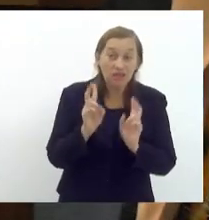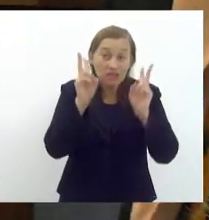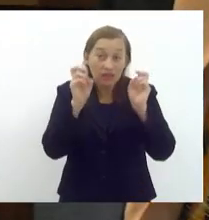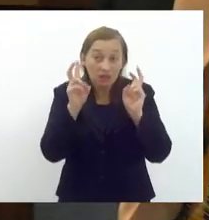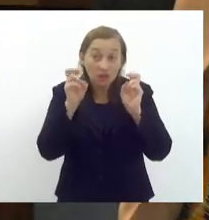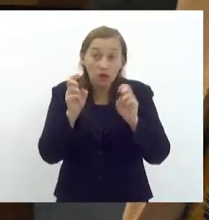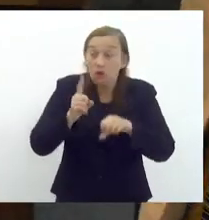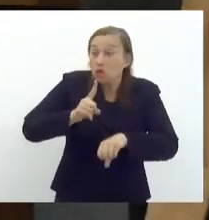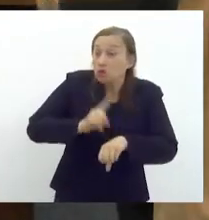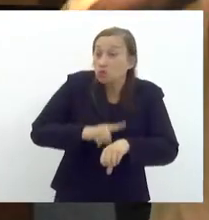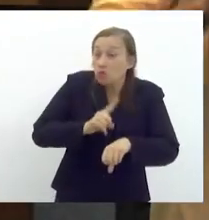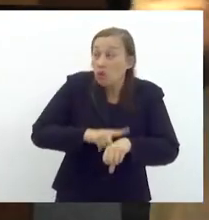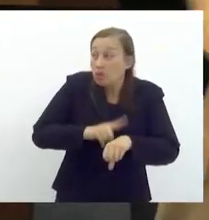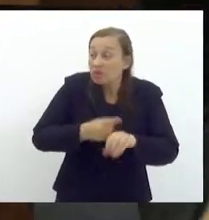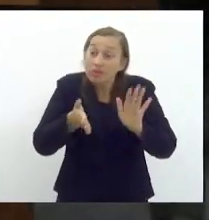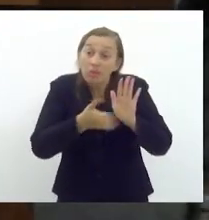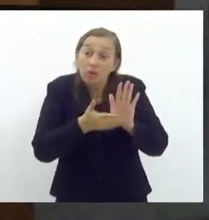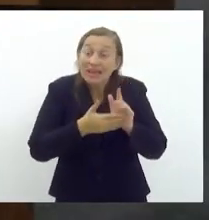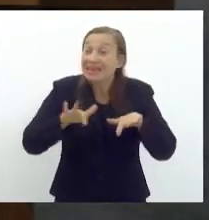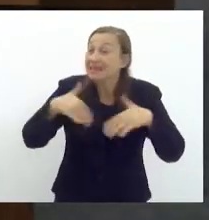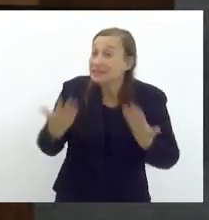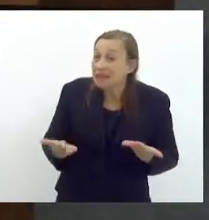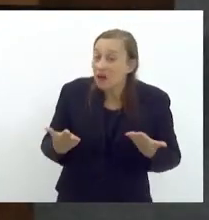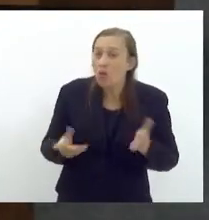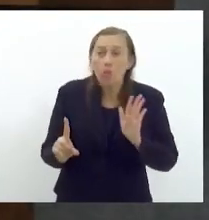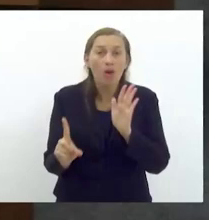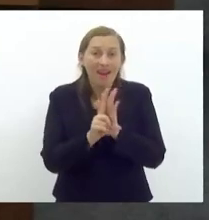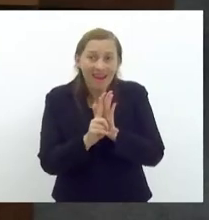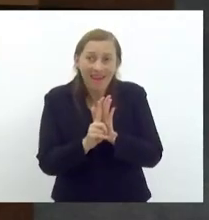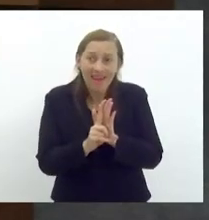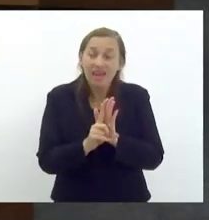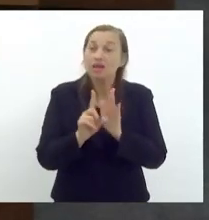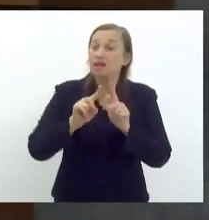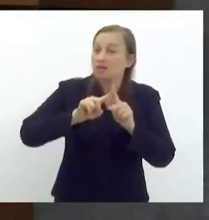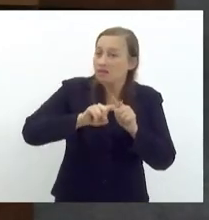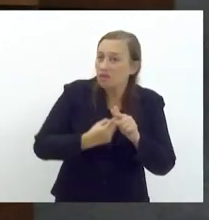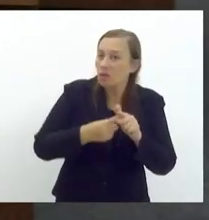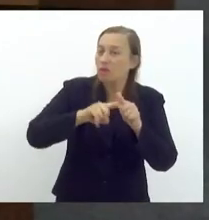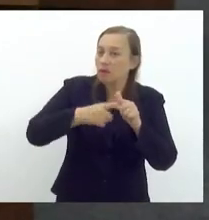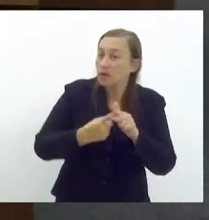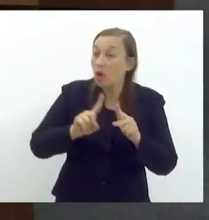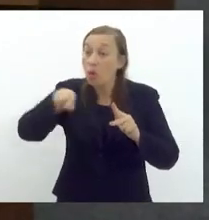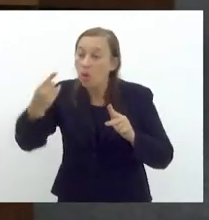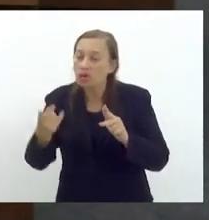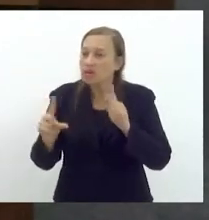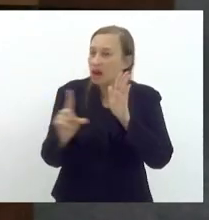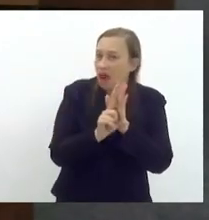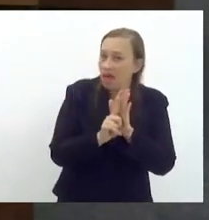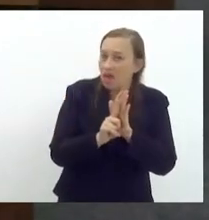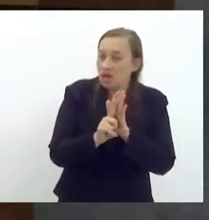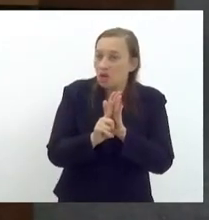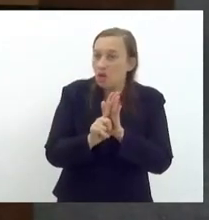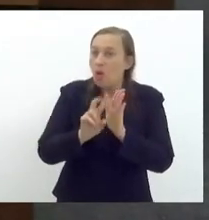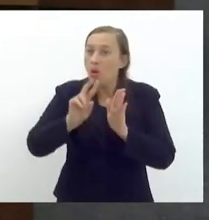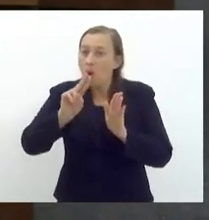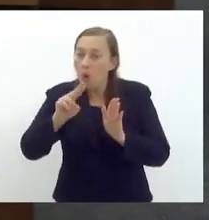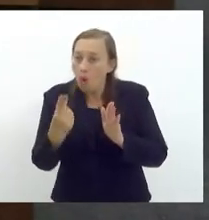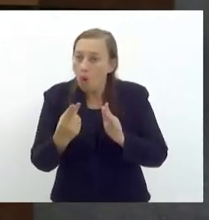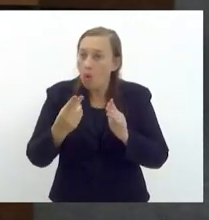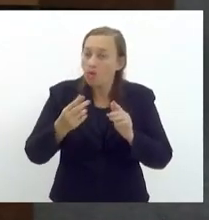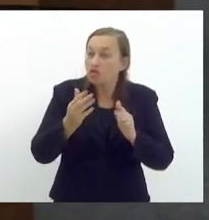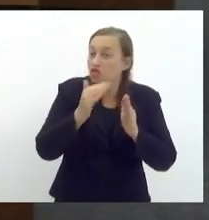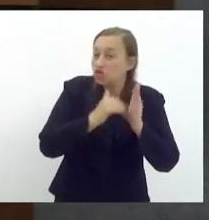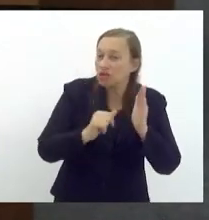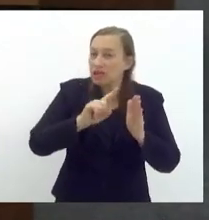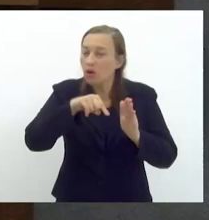no momento da propositura portanto uma lei que vem alterando outra lei revogando outra lei